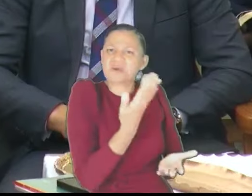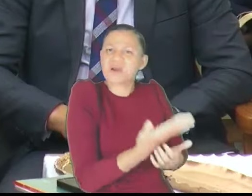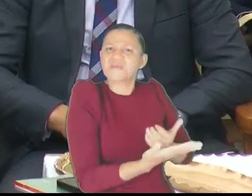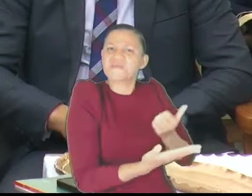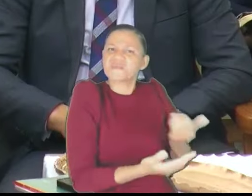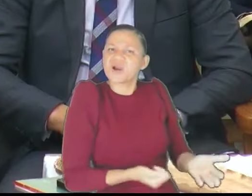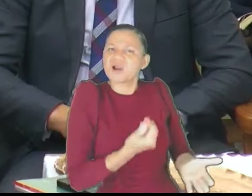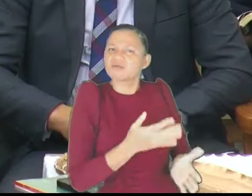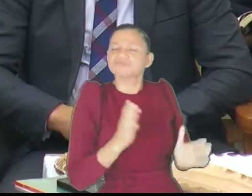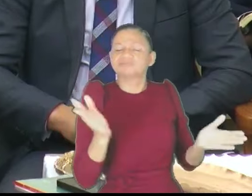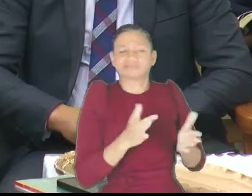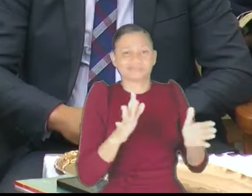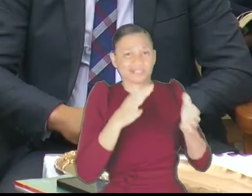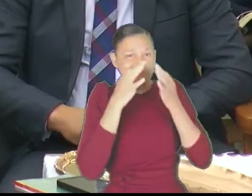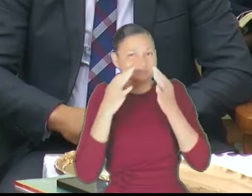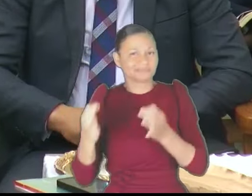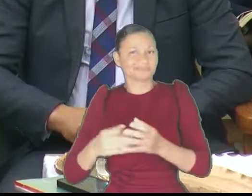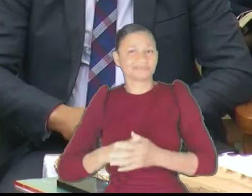Agora escute isso.